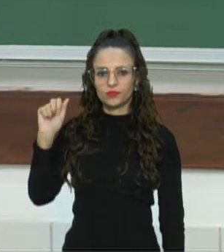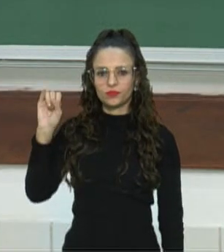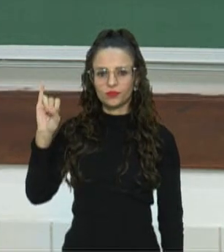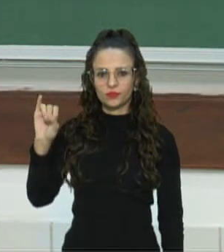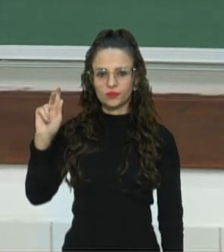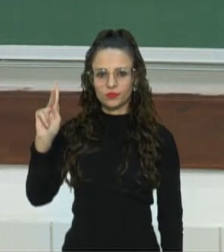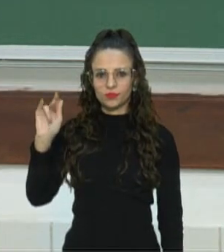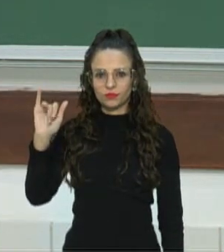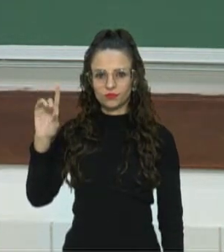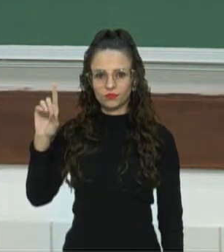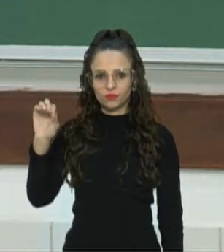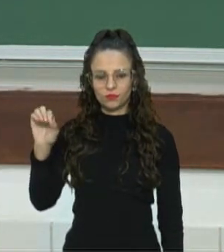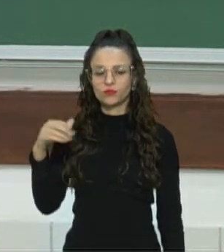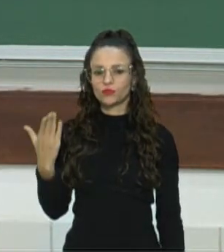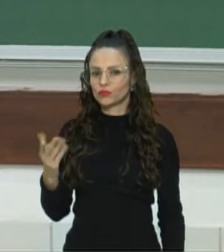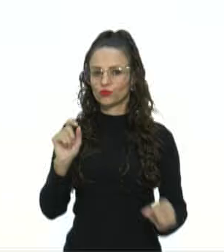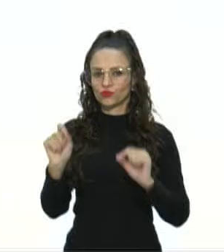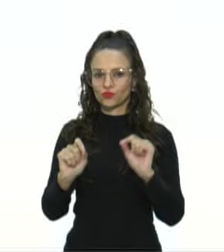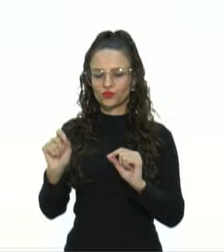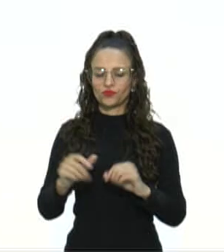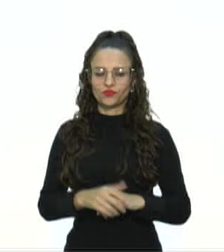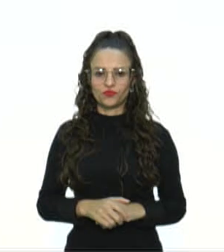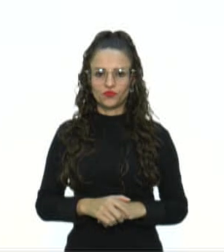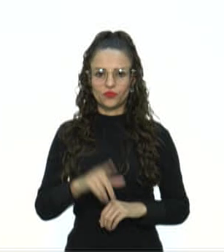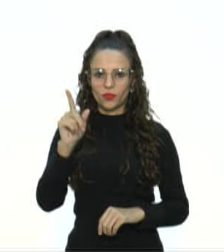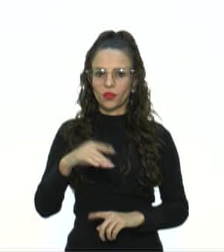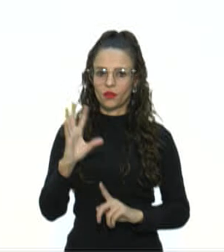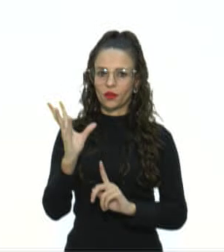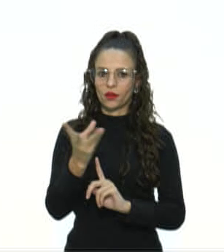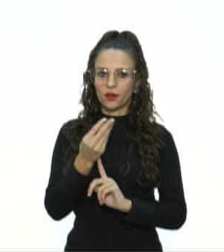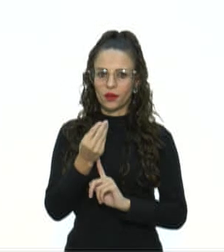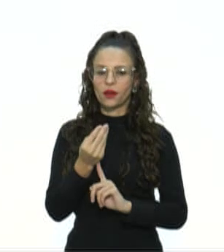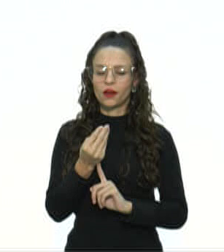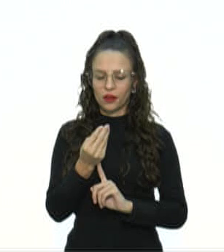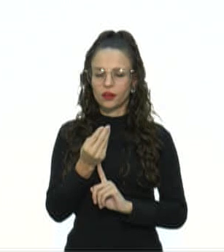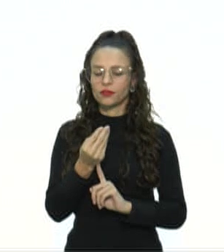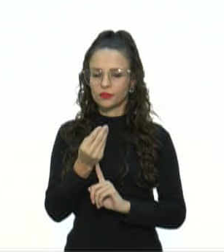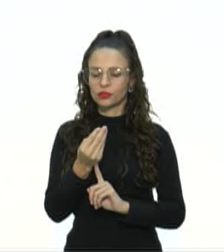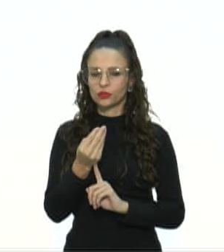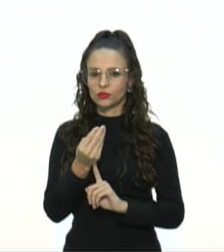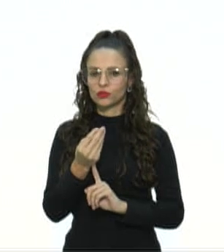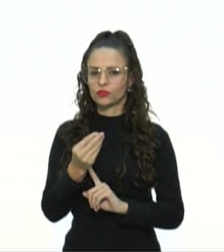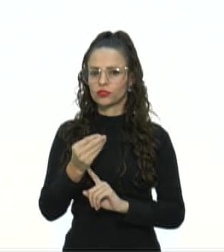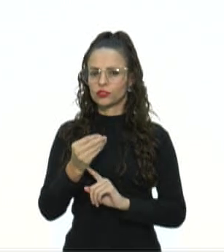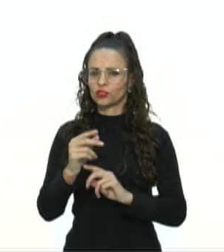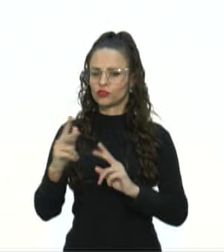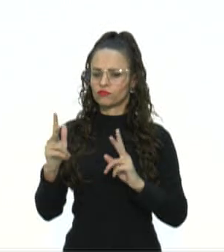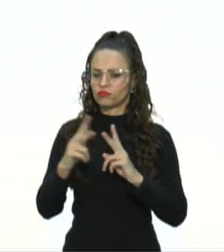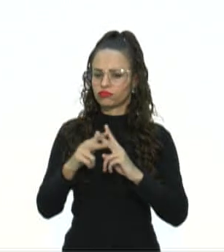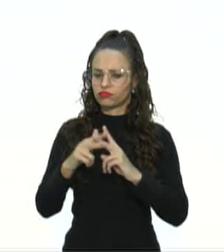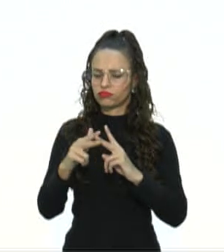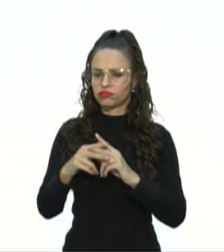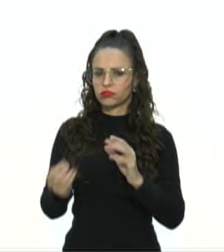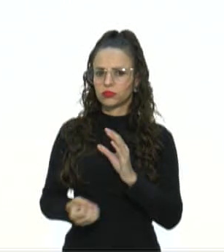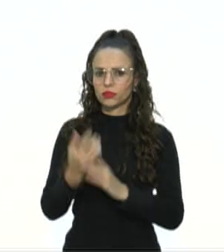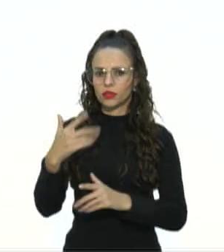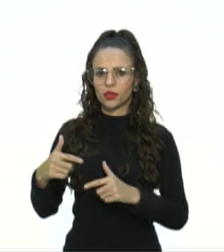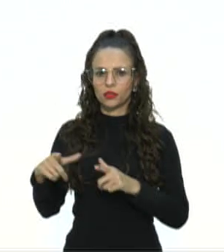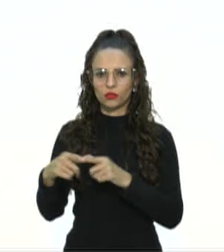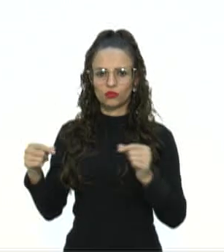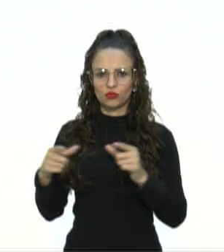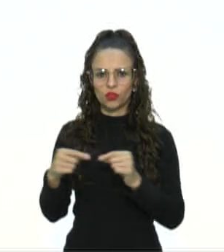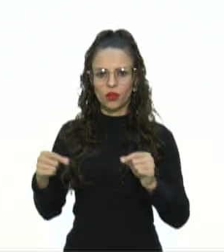o Aikido. Então o que é o Aikido? É uma arte marcial criada no Japão após a Segunda Grande Guerra pelo